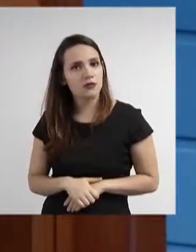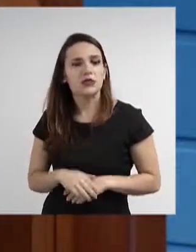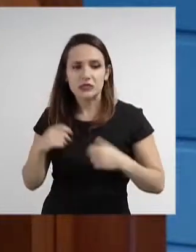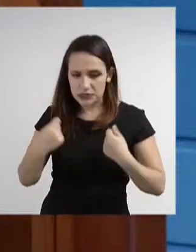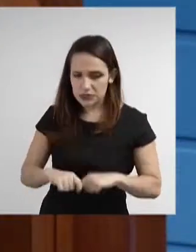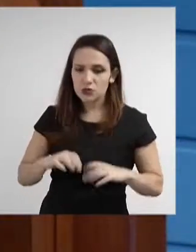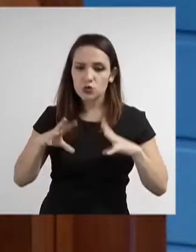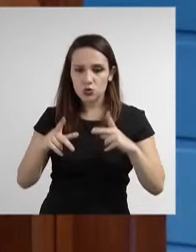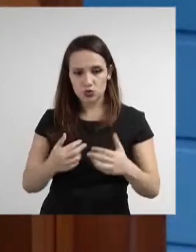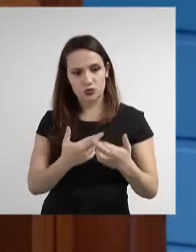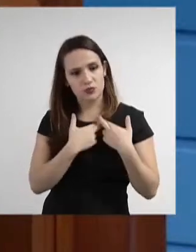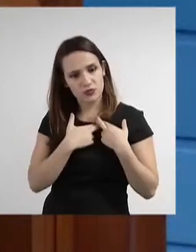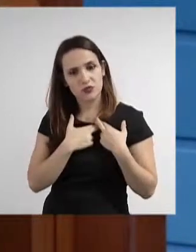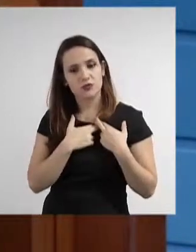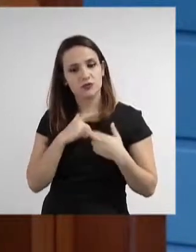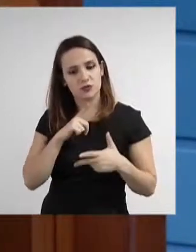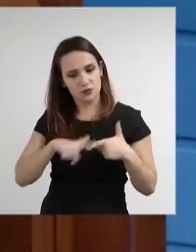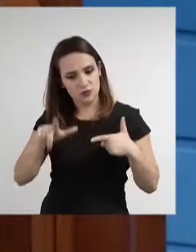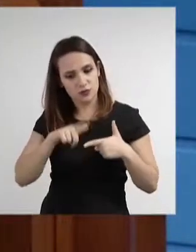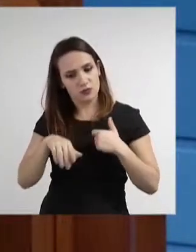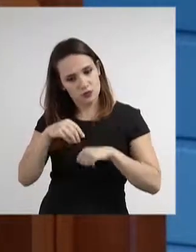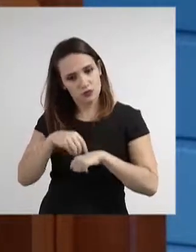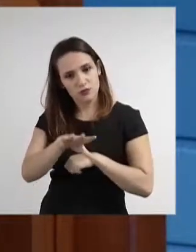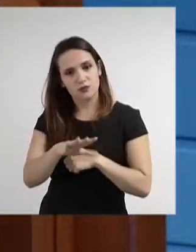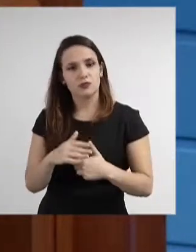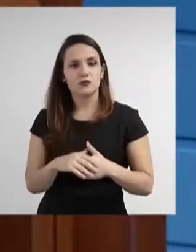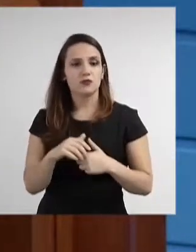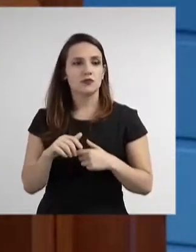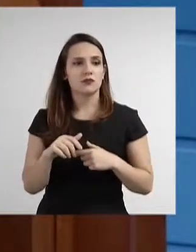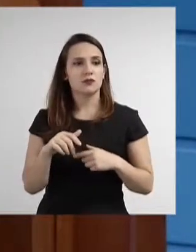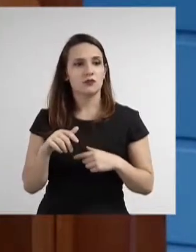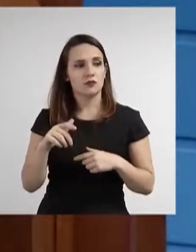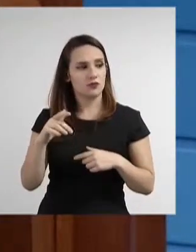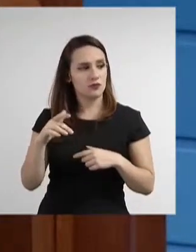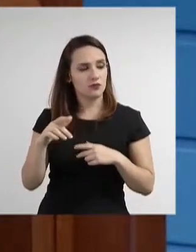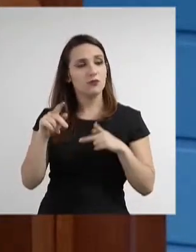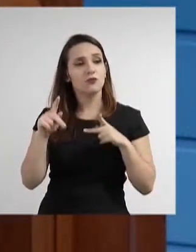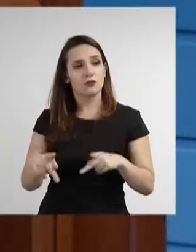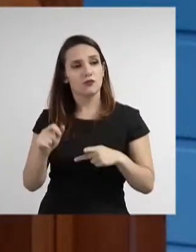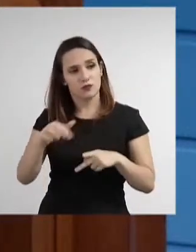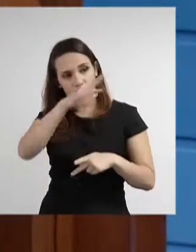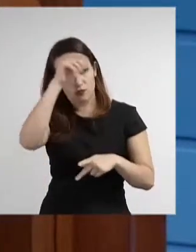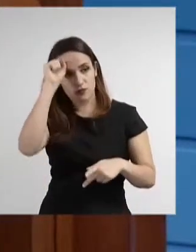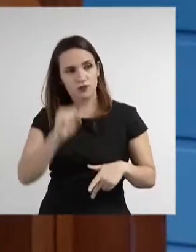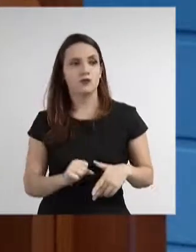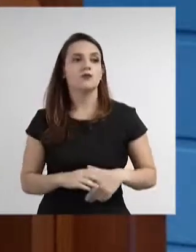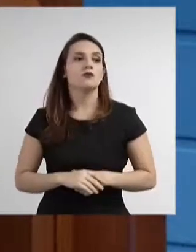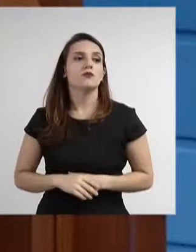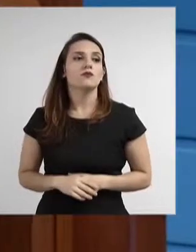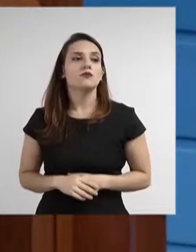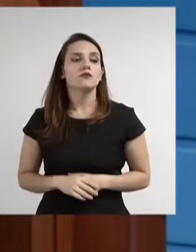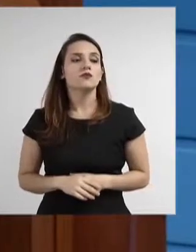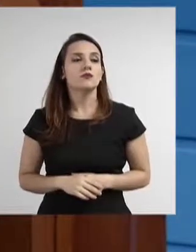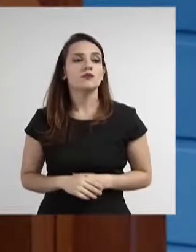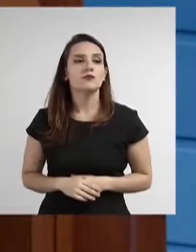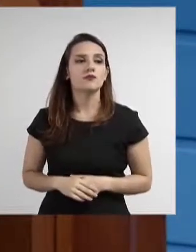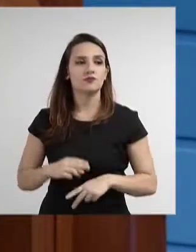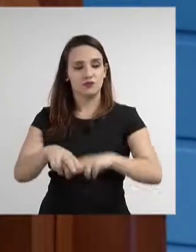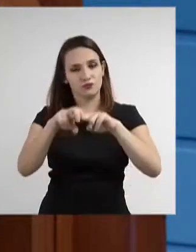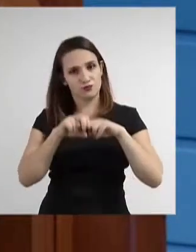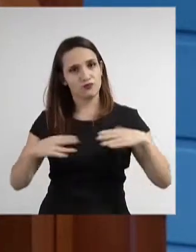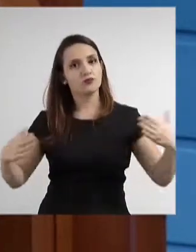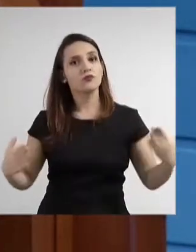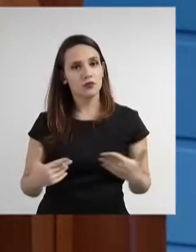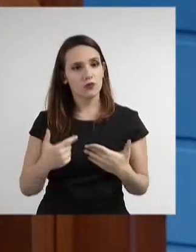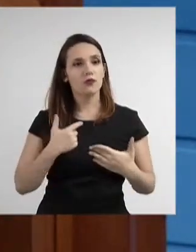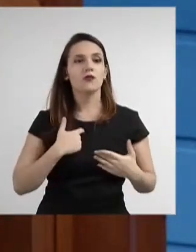prática os problemas dos cidadãos sul-mato-grossenses serem solucionados, serem resolvidos. Por isso que eu estou de